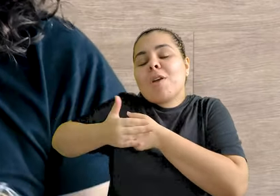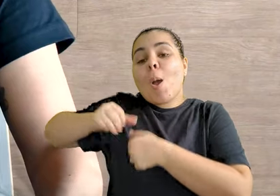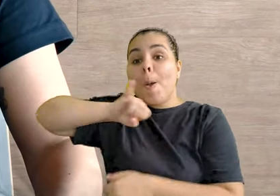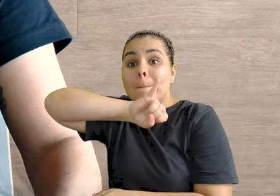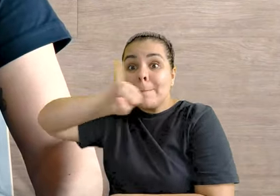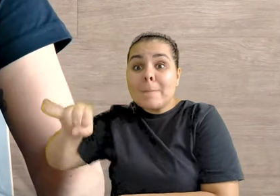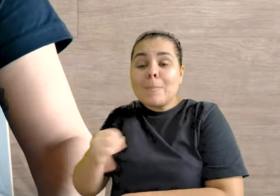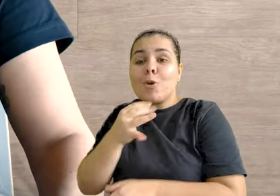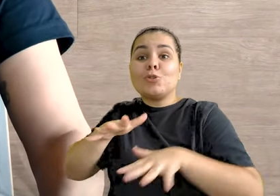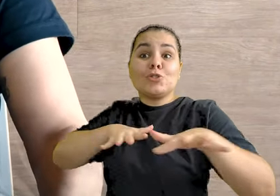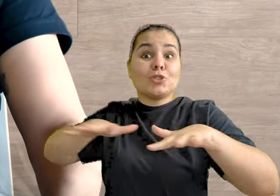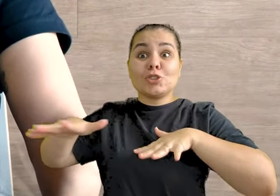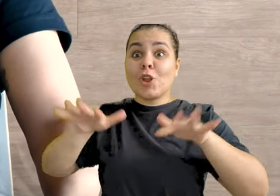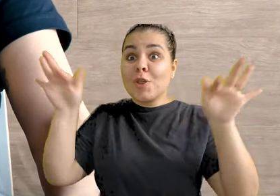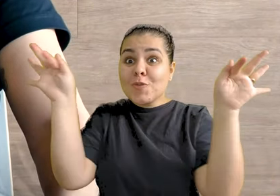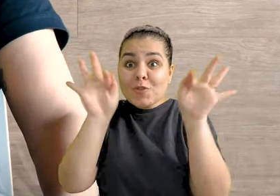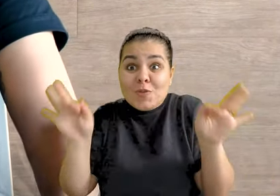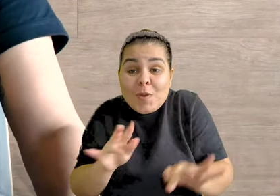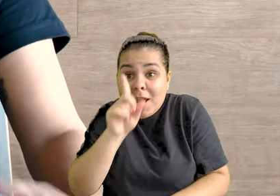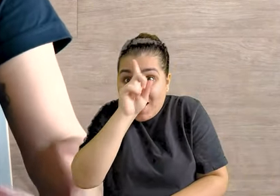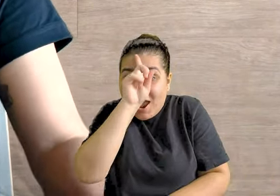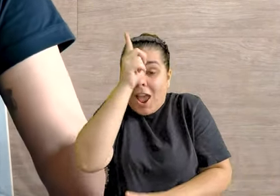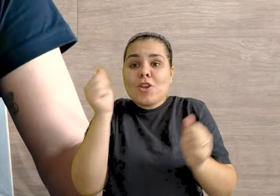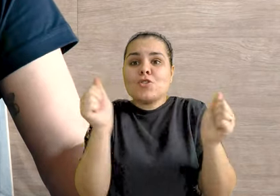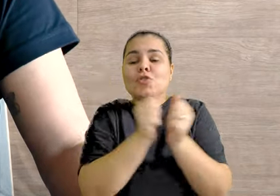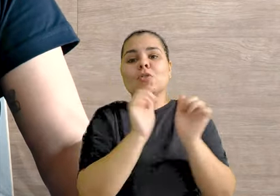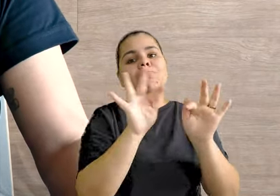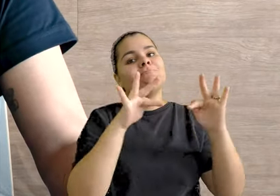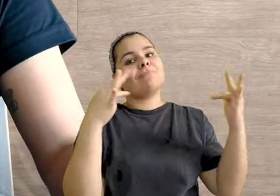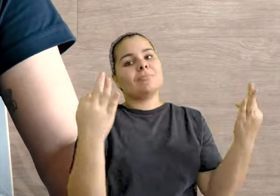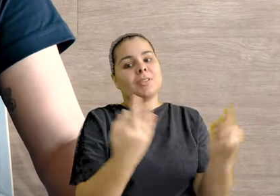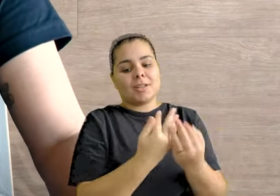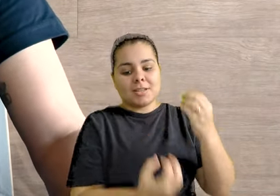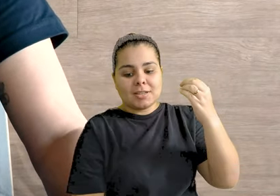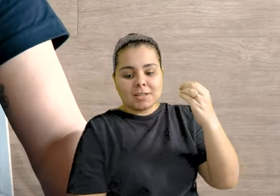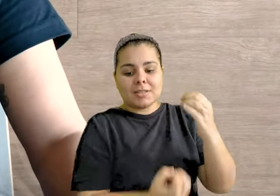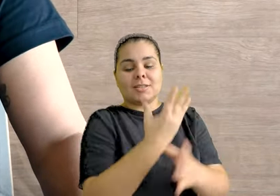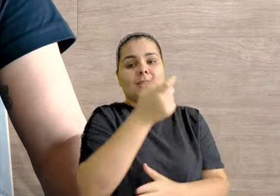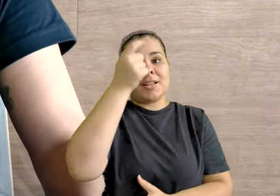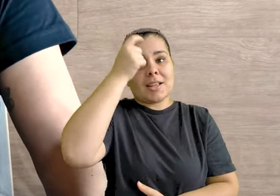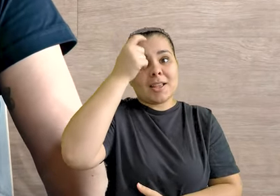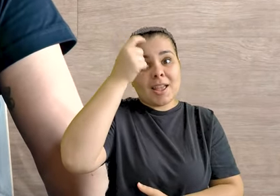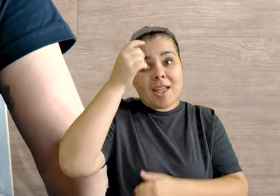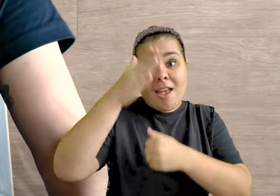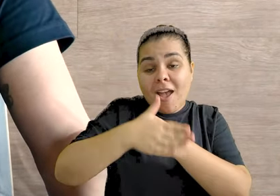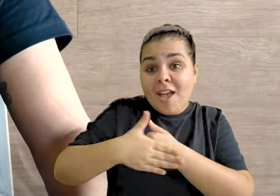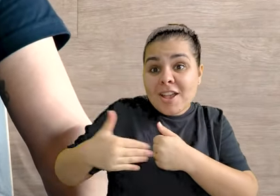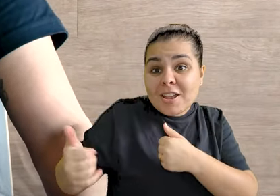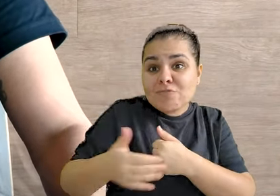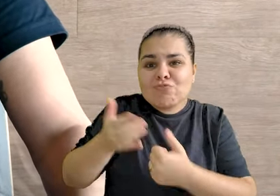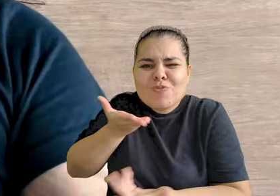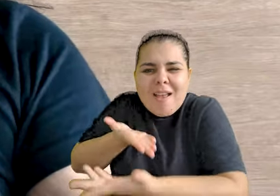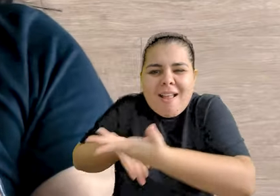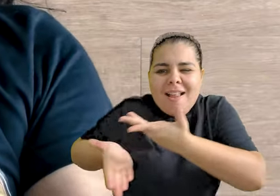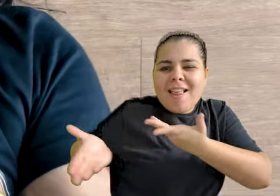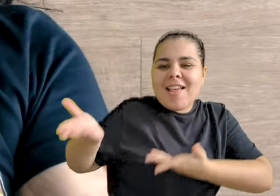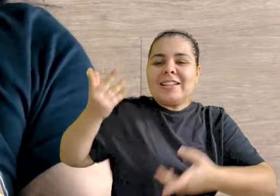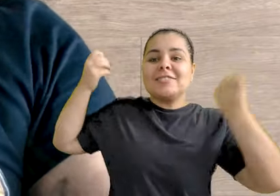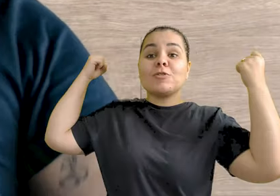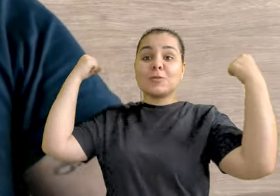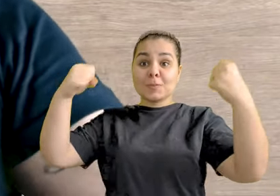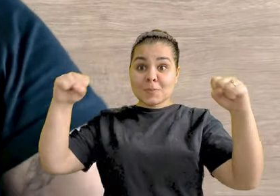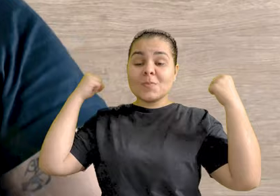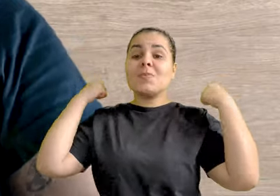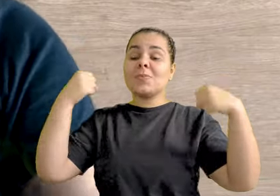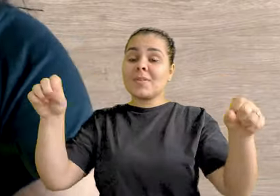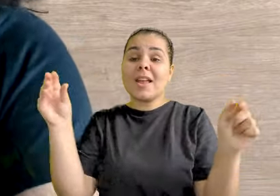afetivas. Levar oportunidades de movimento feliz e criativo em família cria memórias afetivas